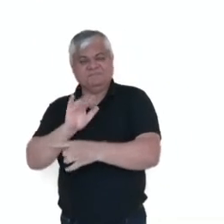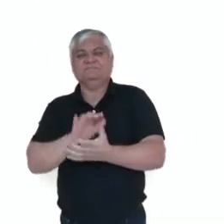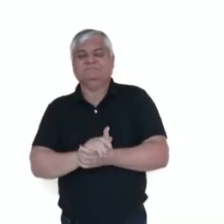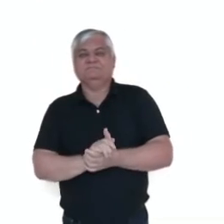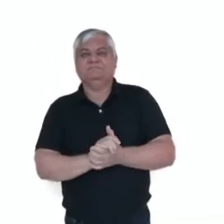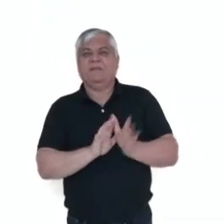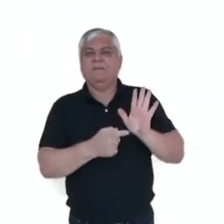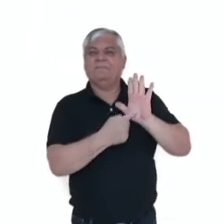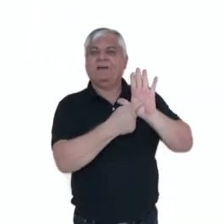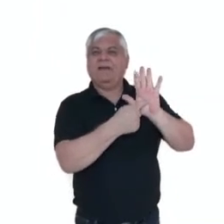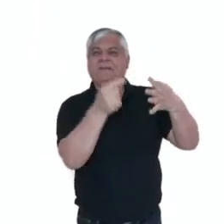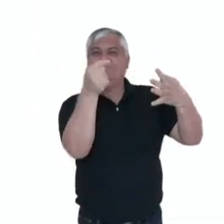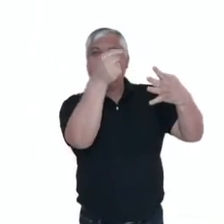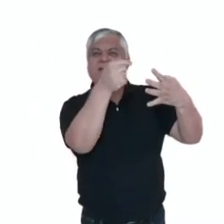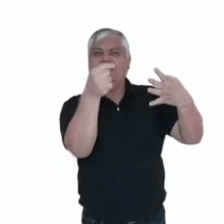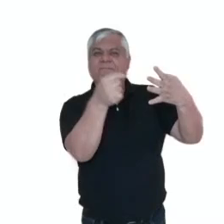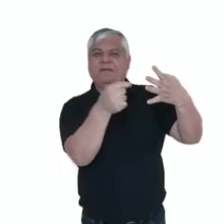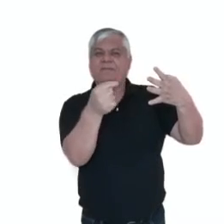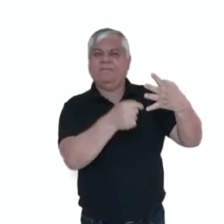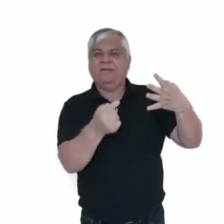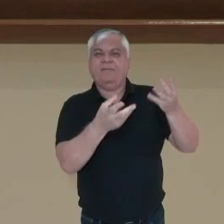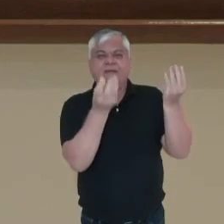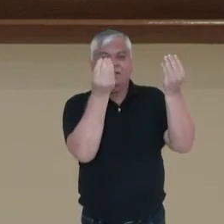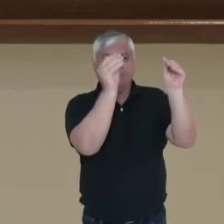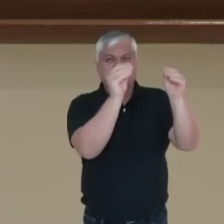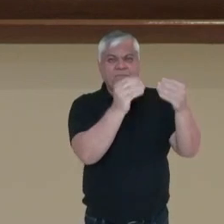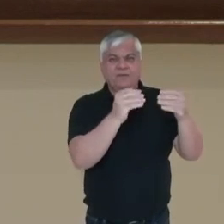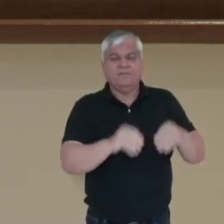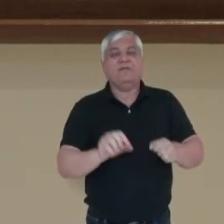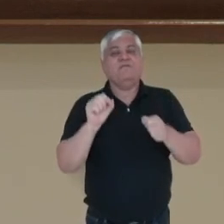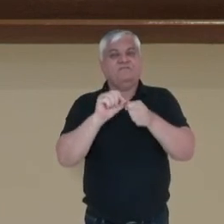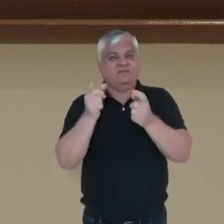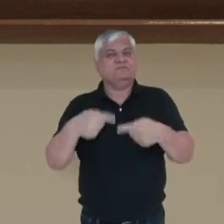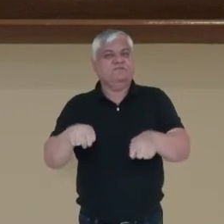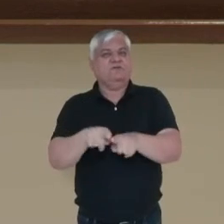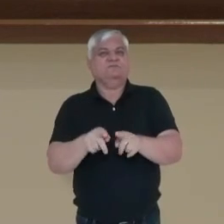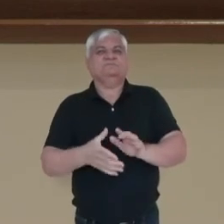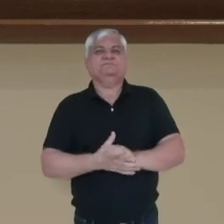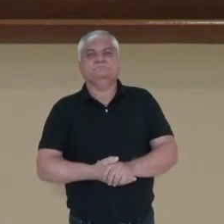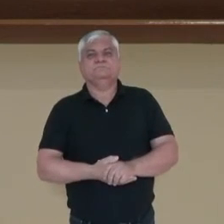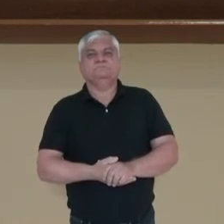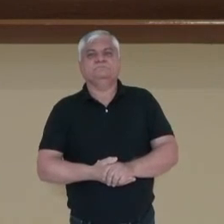os argumentos, preencha as colunas. Faz aí que eu já volto.